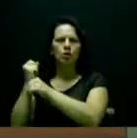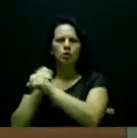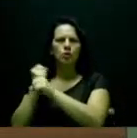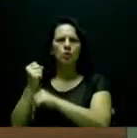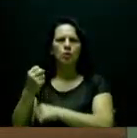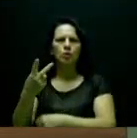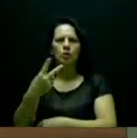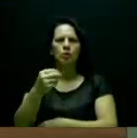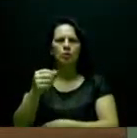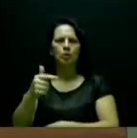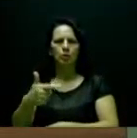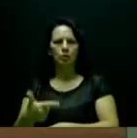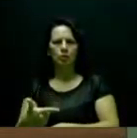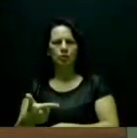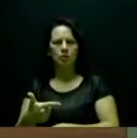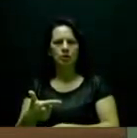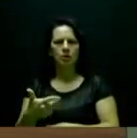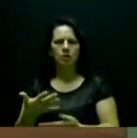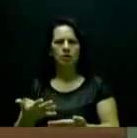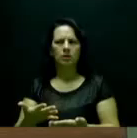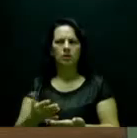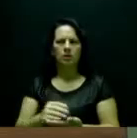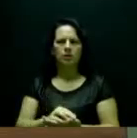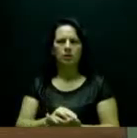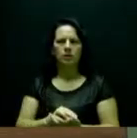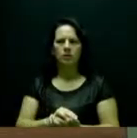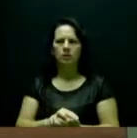2012, estão aí.